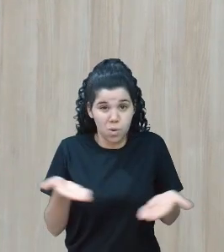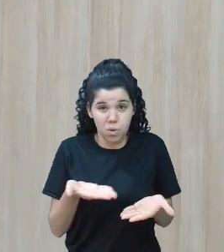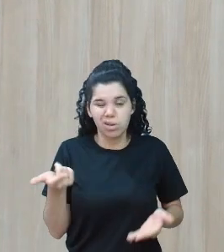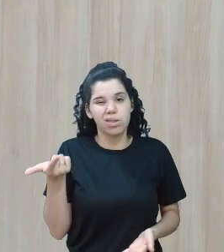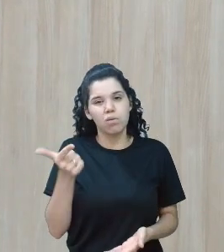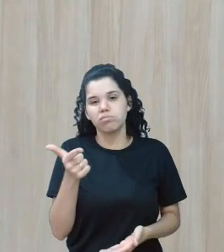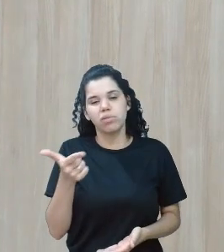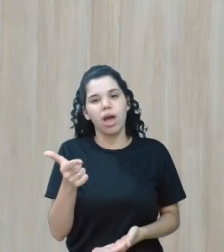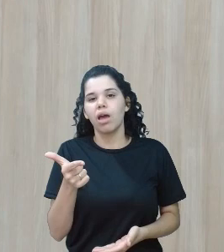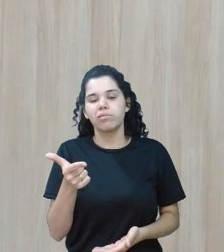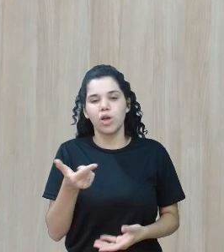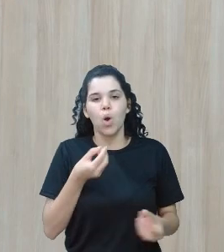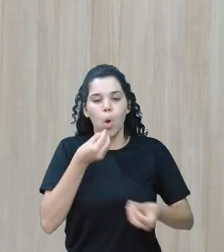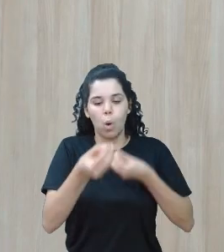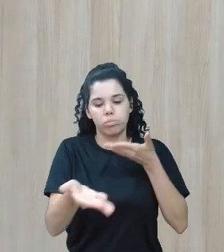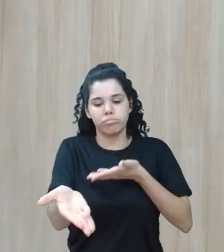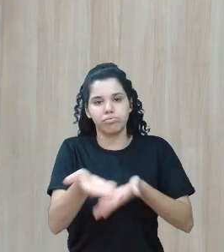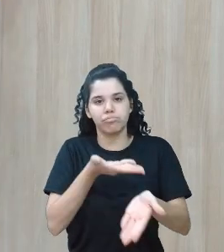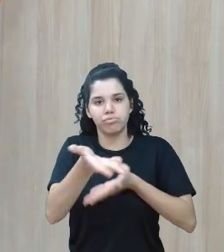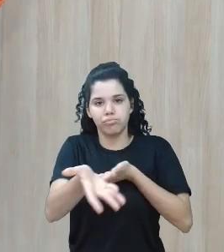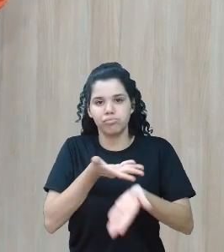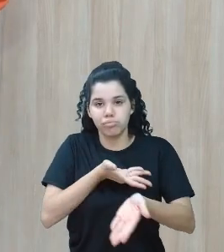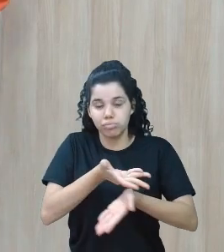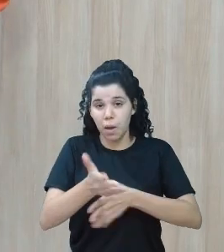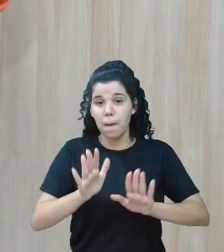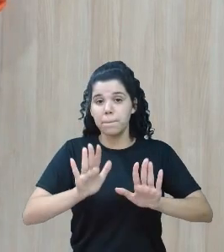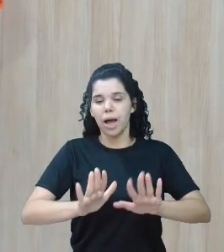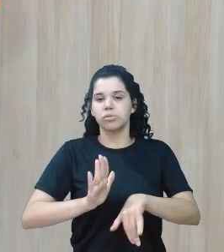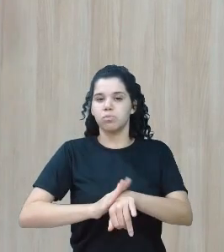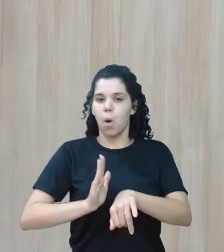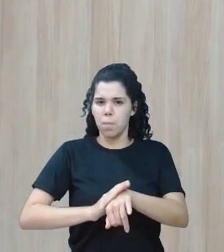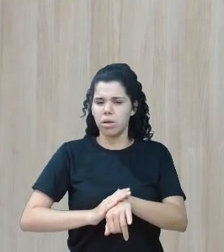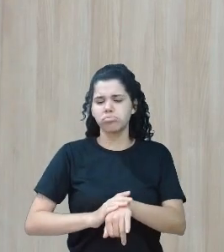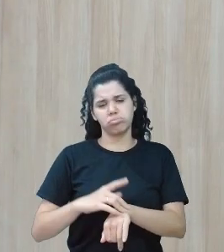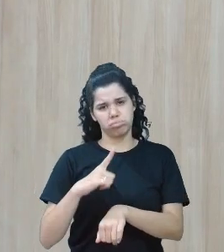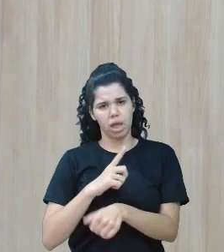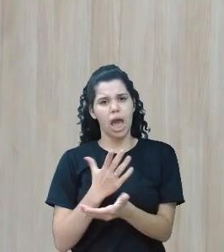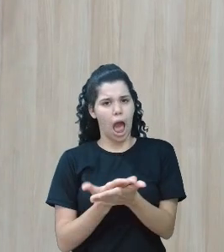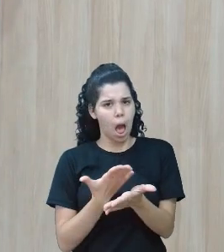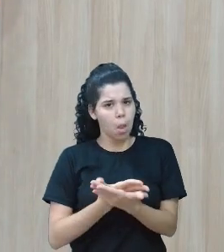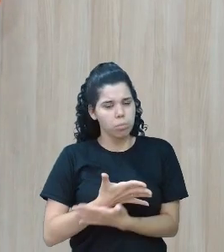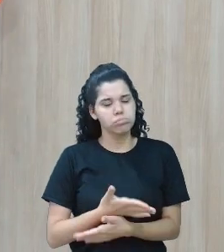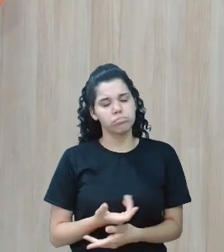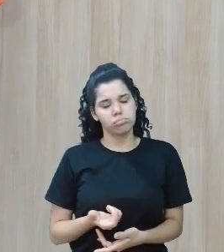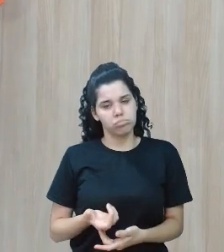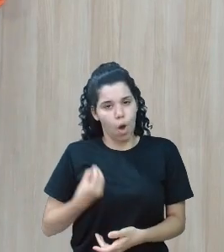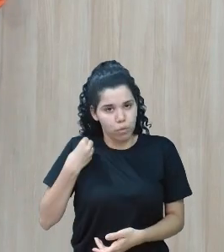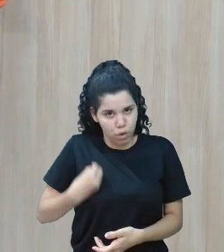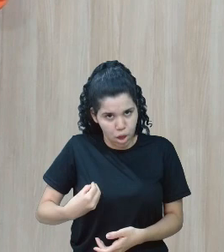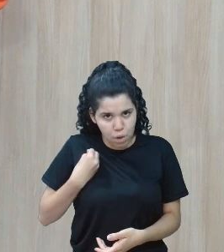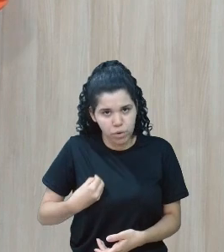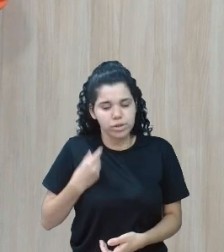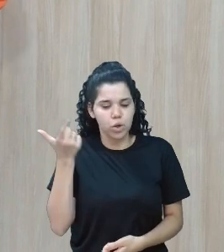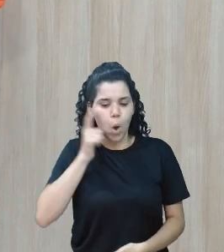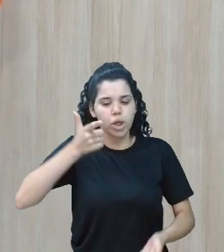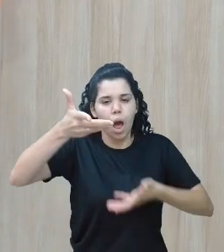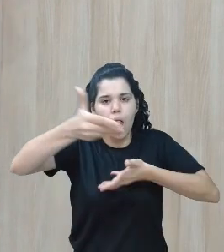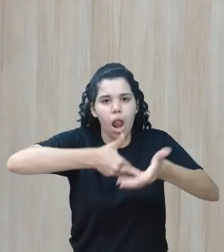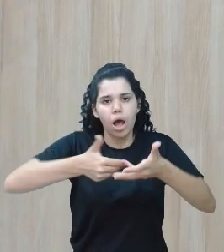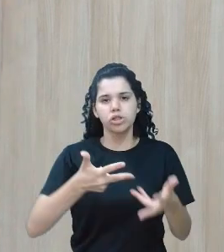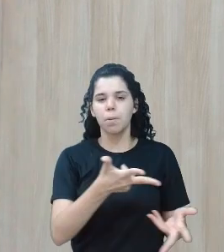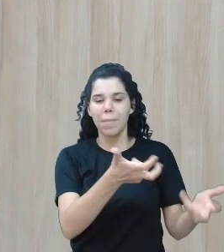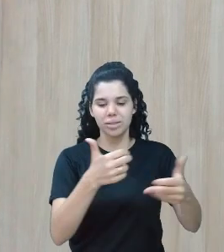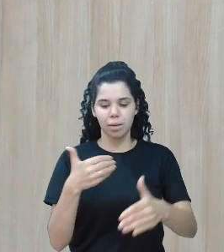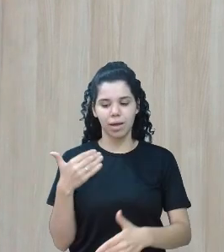essa oportunidade de interagir, tá? Mas quando a gente tem essa oportunidade de interagir, a gente vai acompanhando a